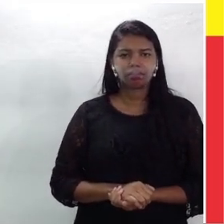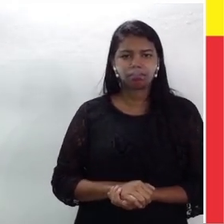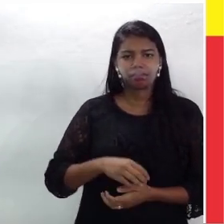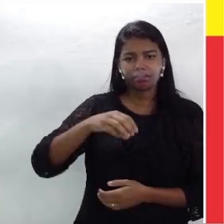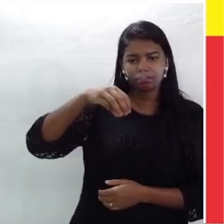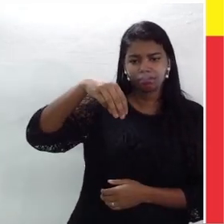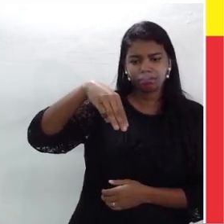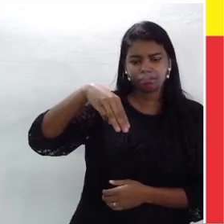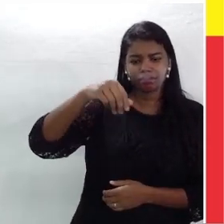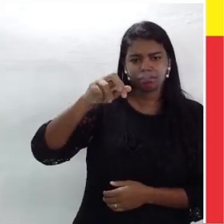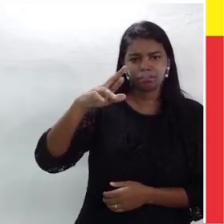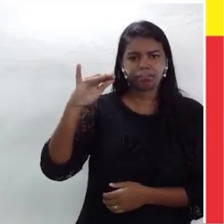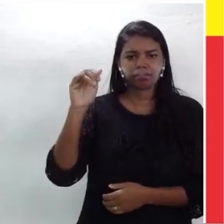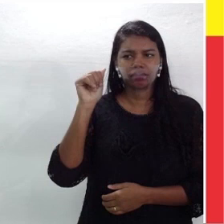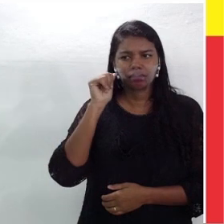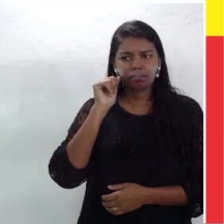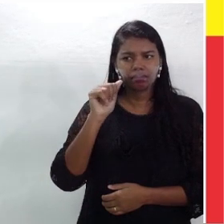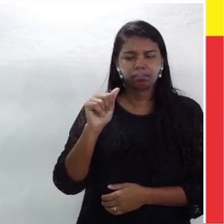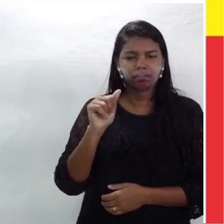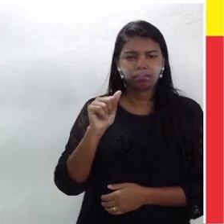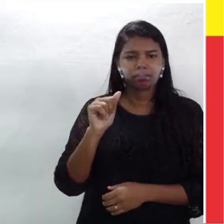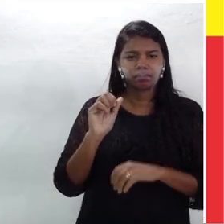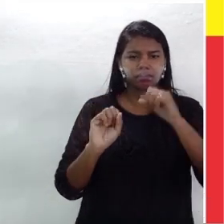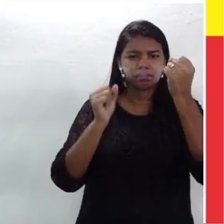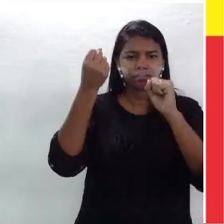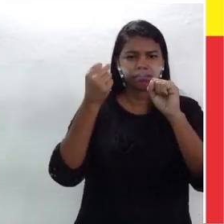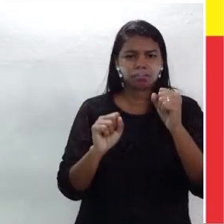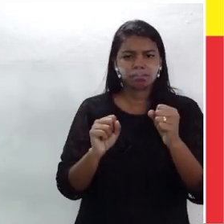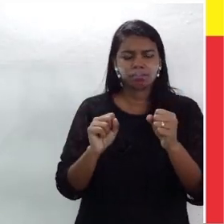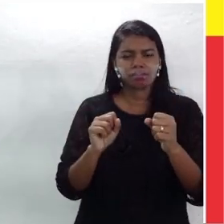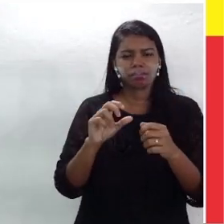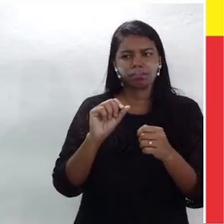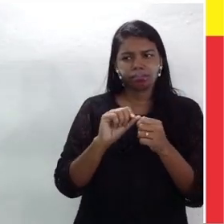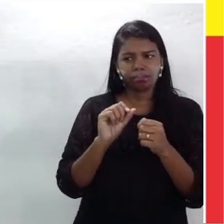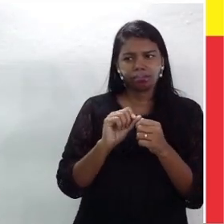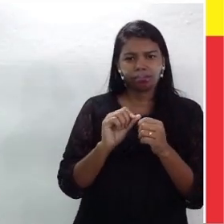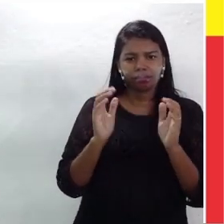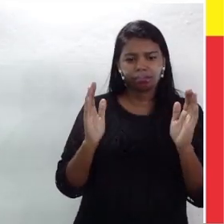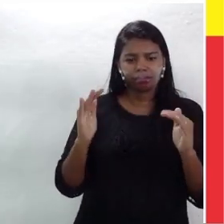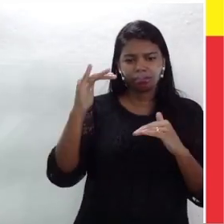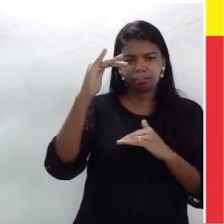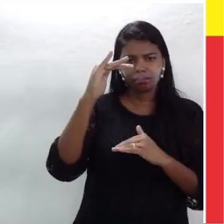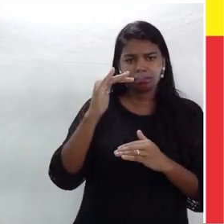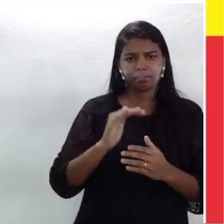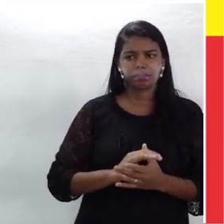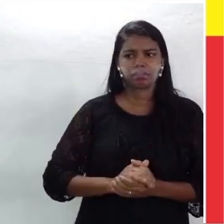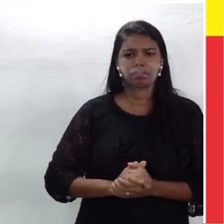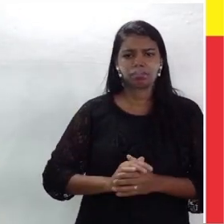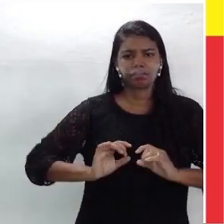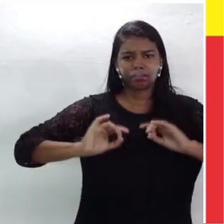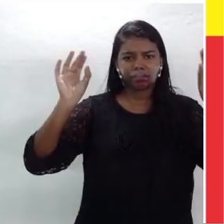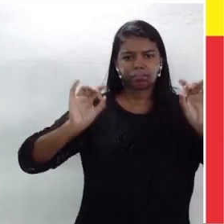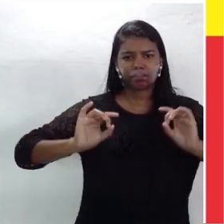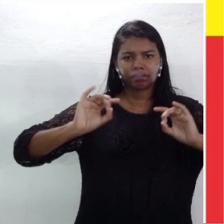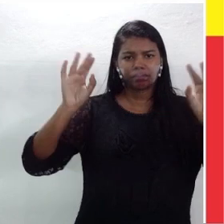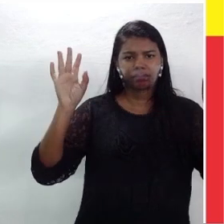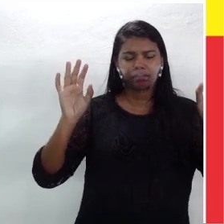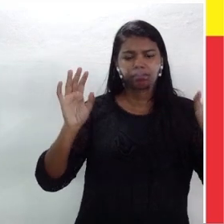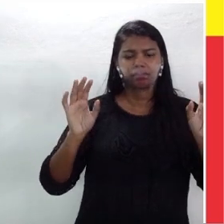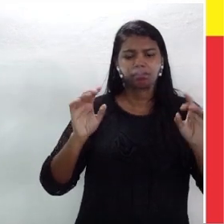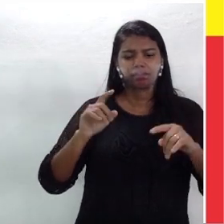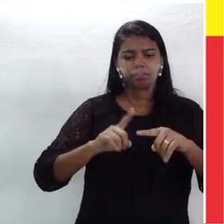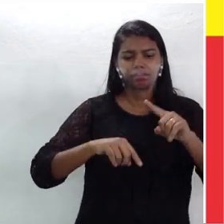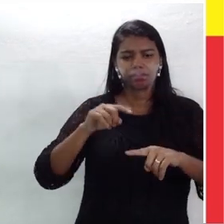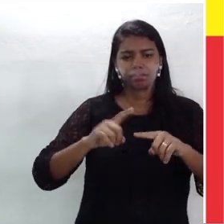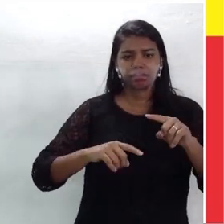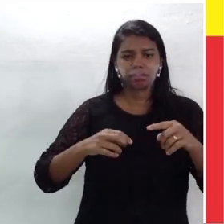Maria produz em sua fábrica um produto na forma cúbica. Para vender seus produtos, ela